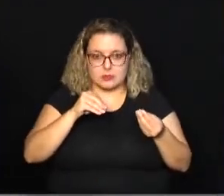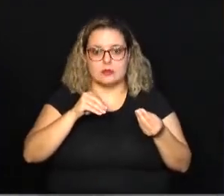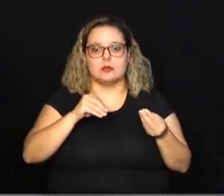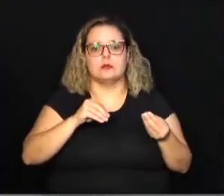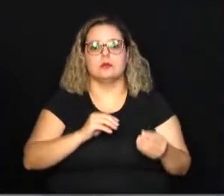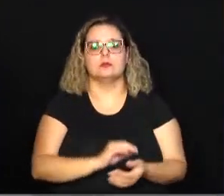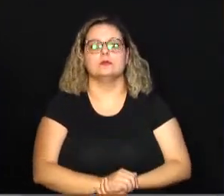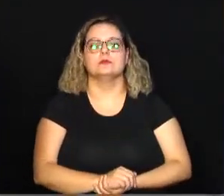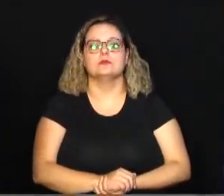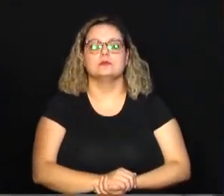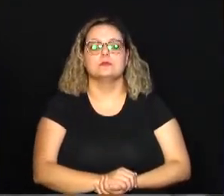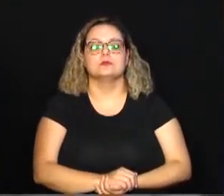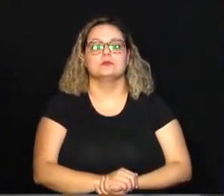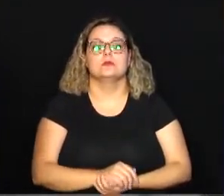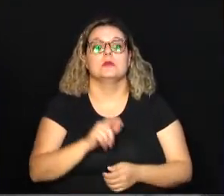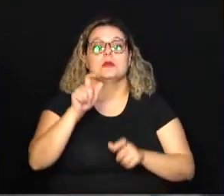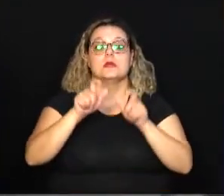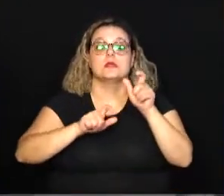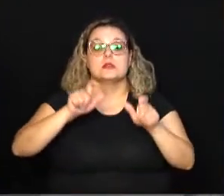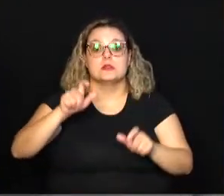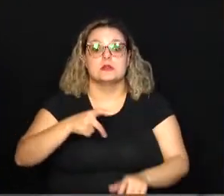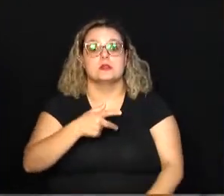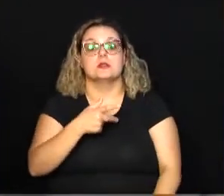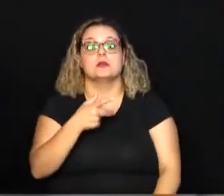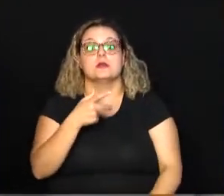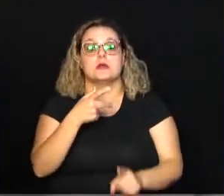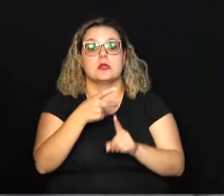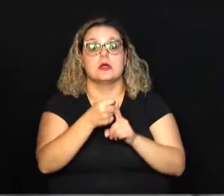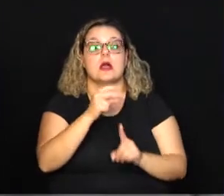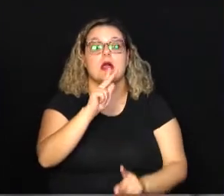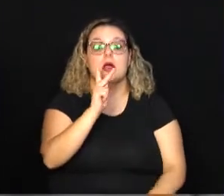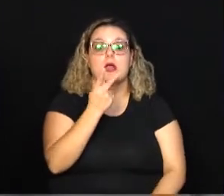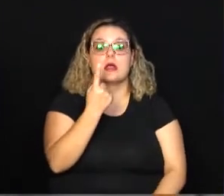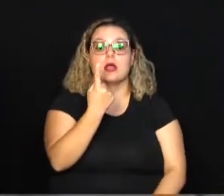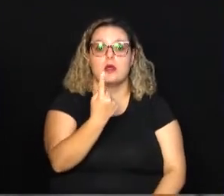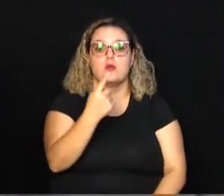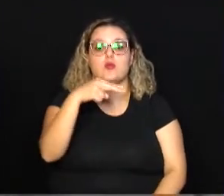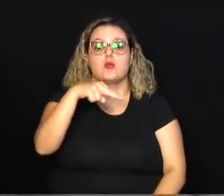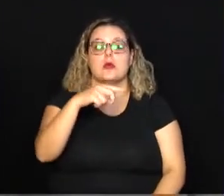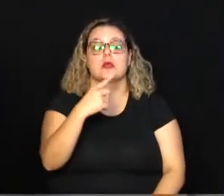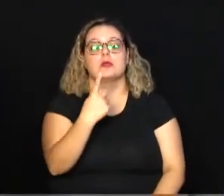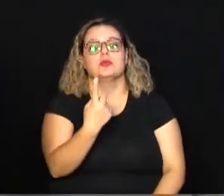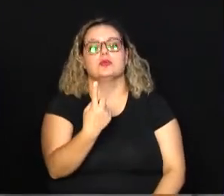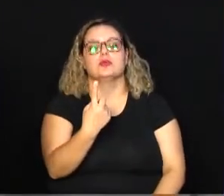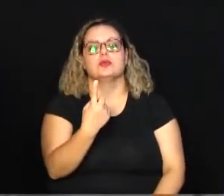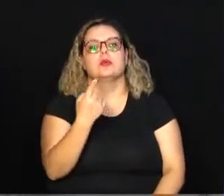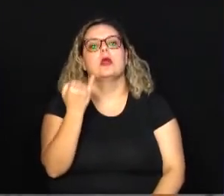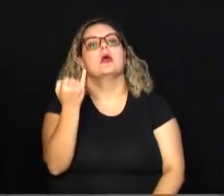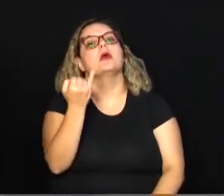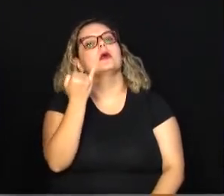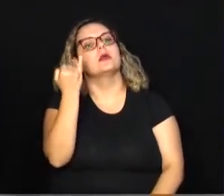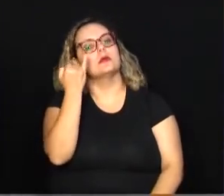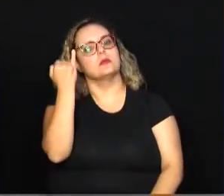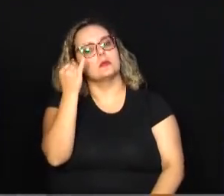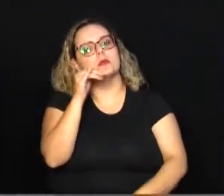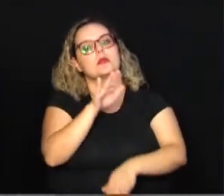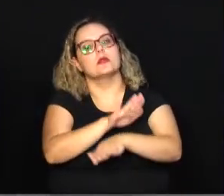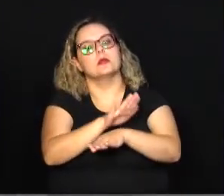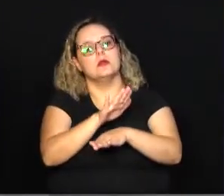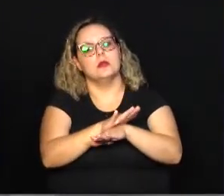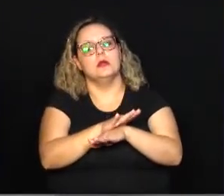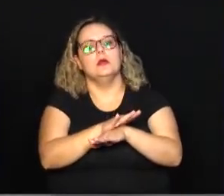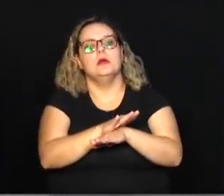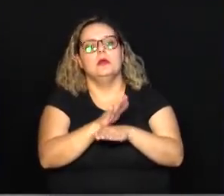é o fato das pessoas vacinar H1N1, que isso é um fator importante para ajudar na